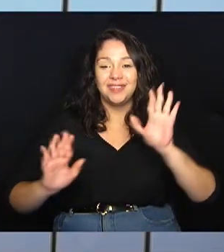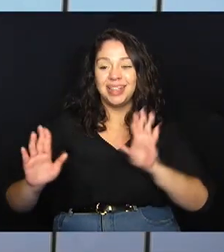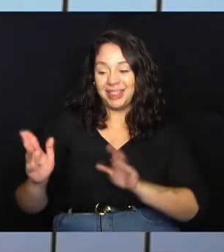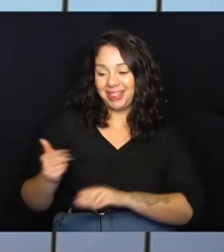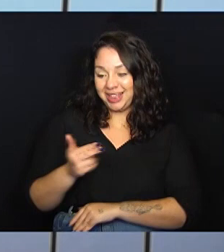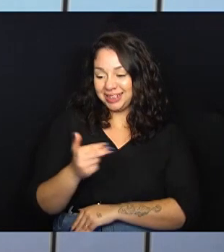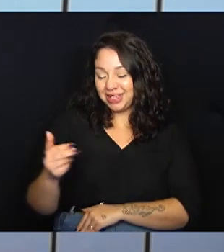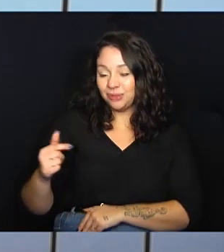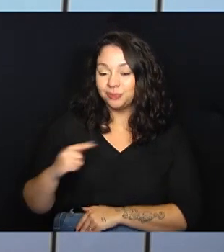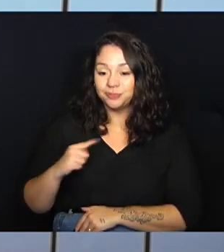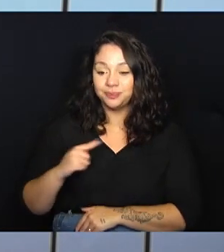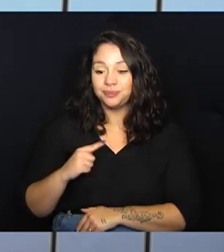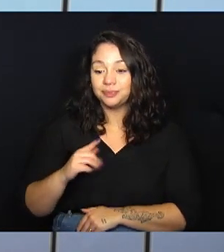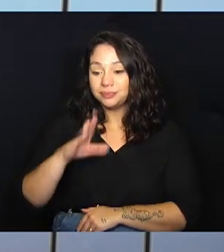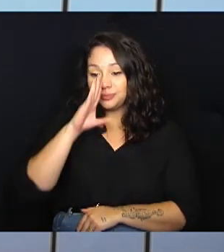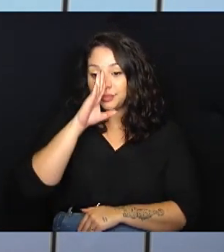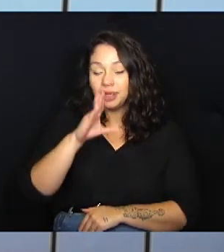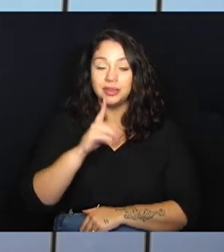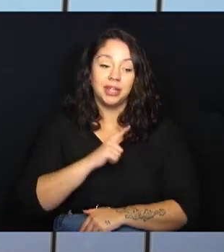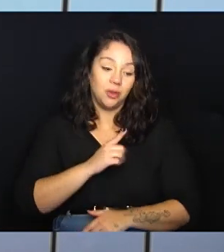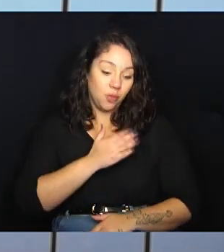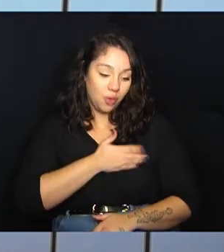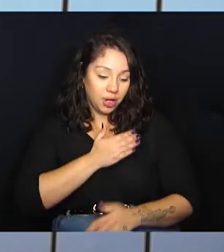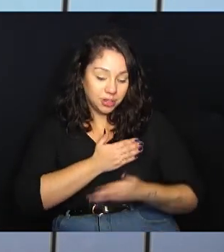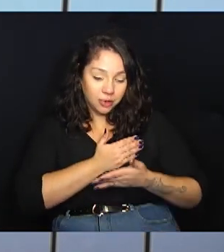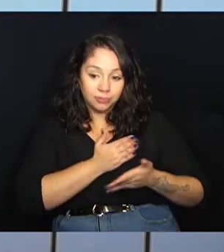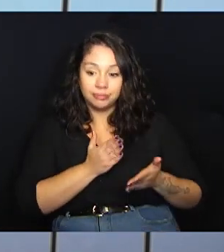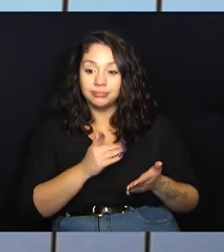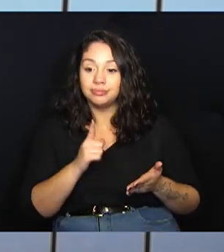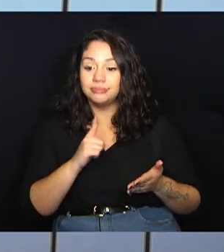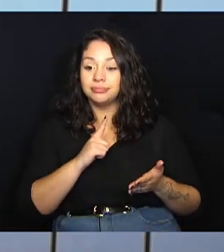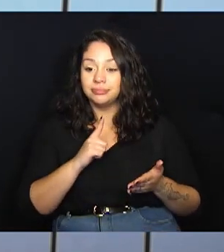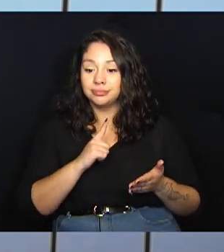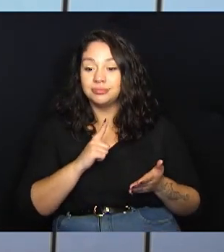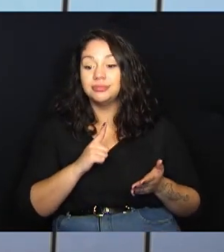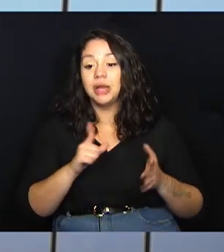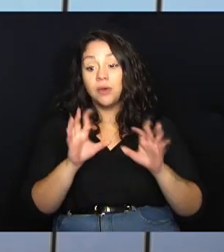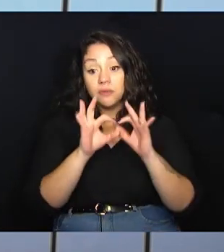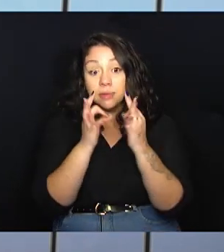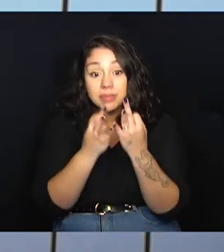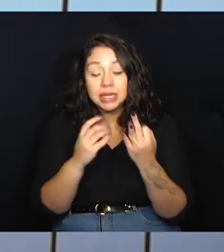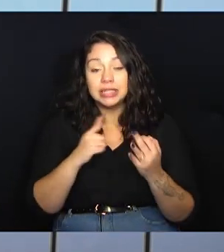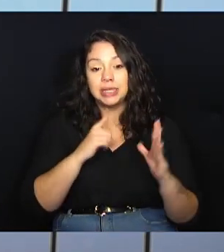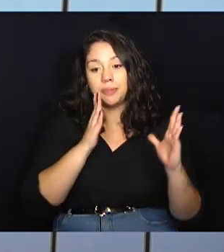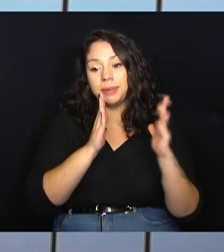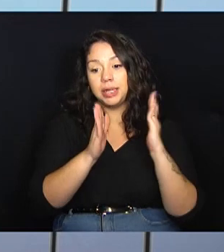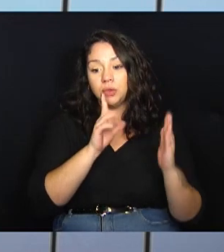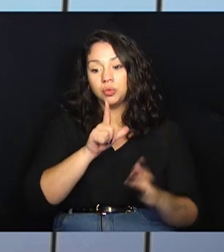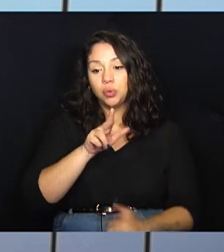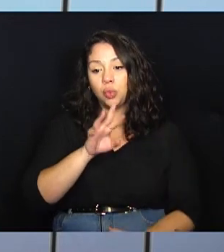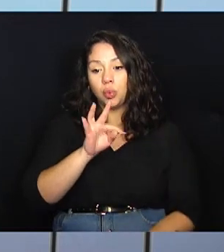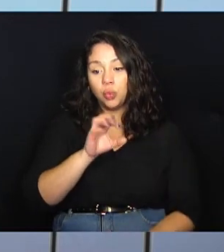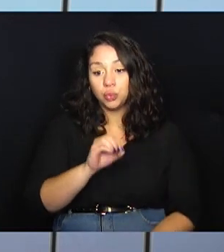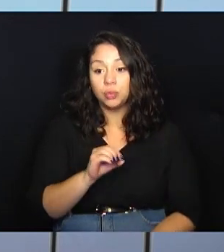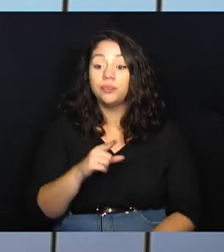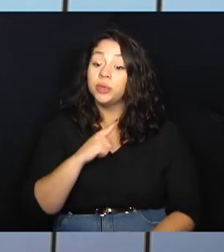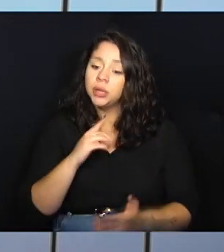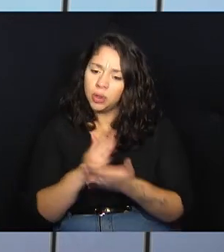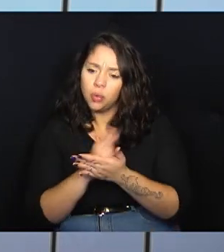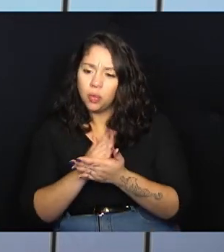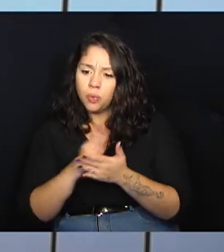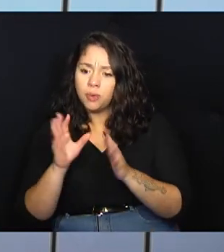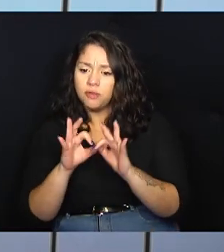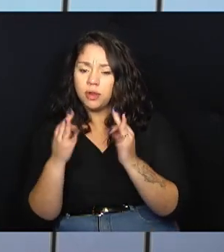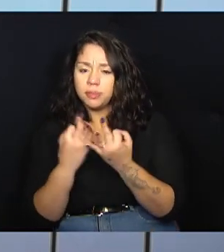e, sobretudo, as marcas no coração. Então, a família vive esse luto. E aí nós temos família que diz assim, olha, eu